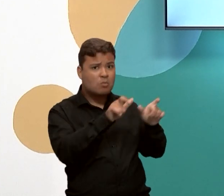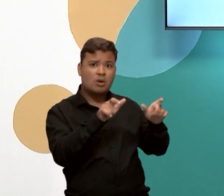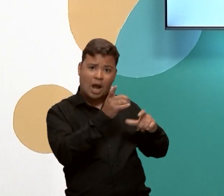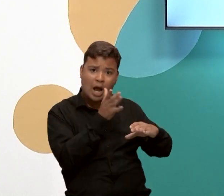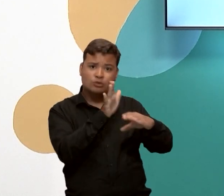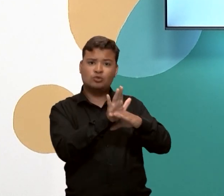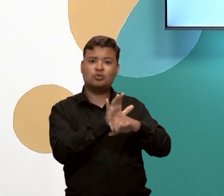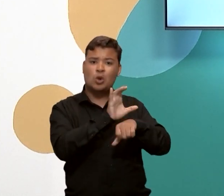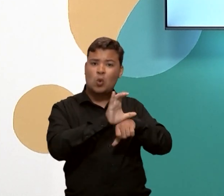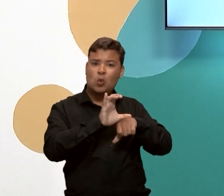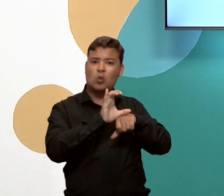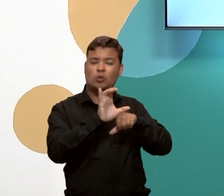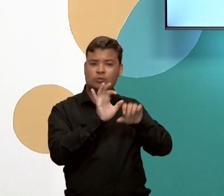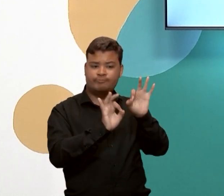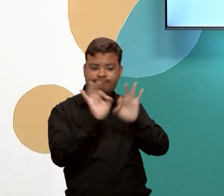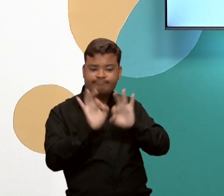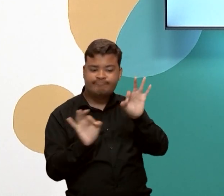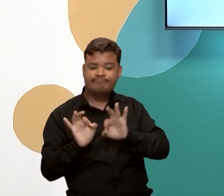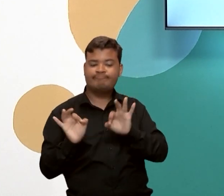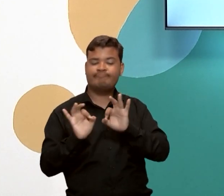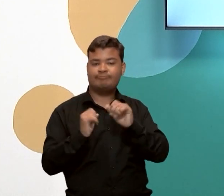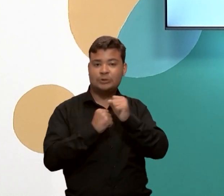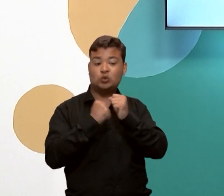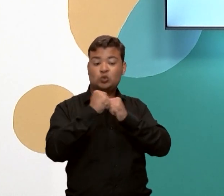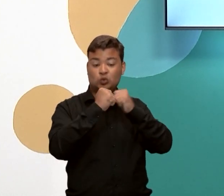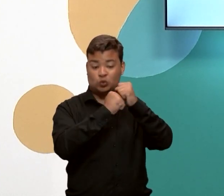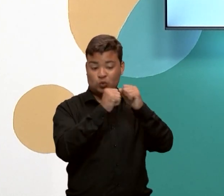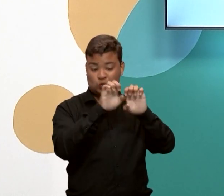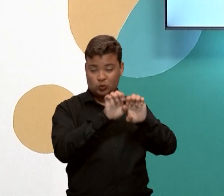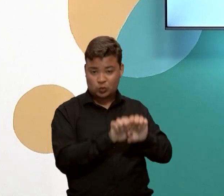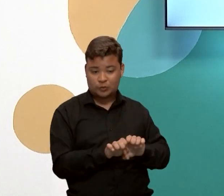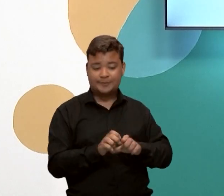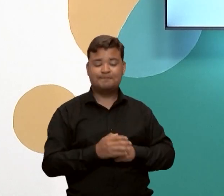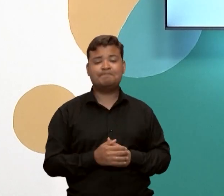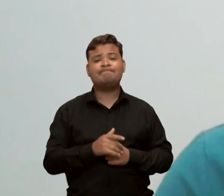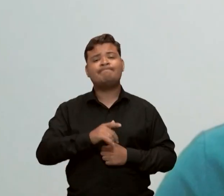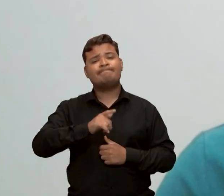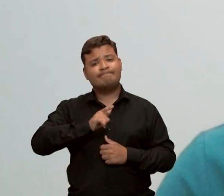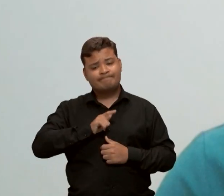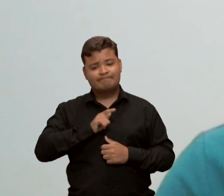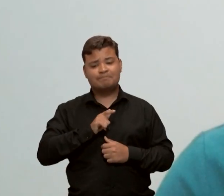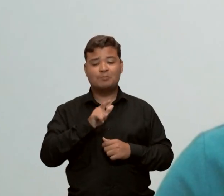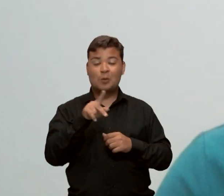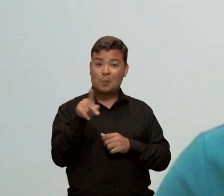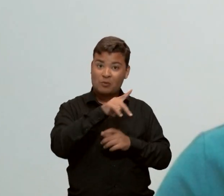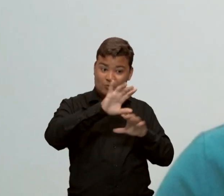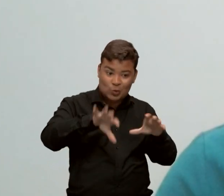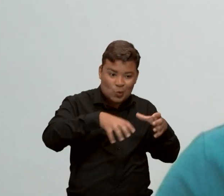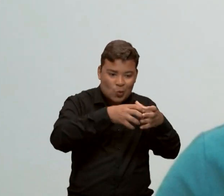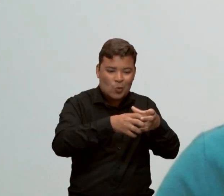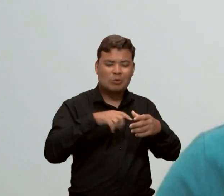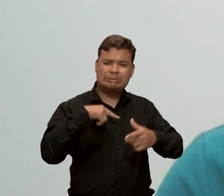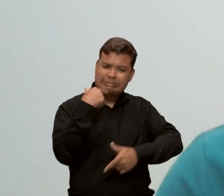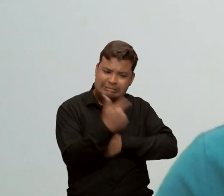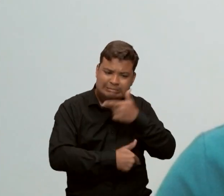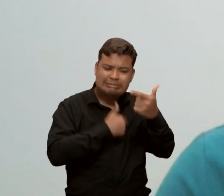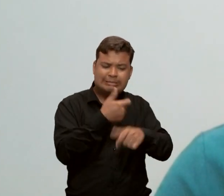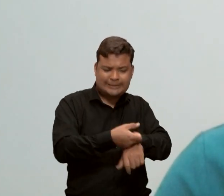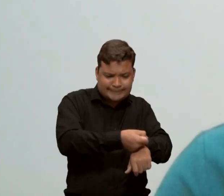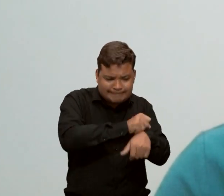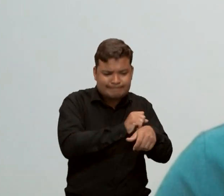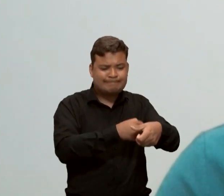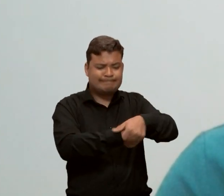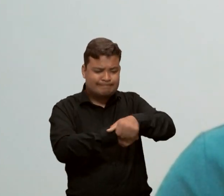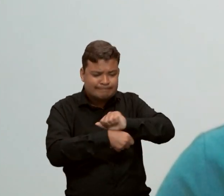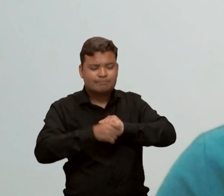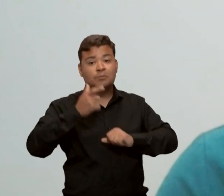então, todos os docentes que vieram compor o curso junto com a gente estão trabalhando muito para fazer esse curso